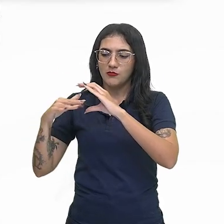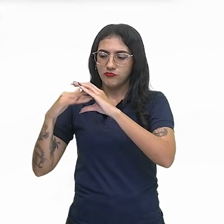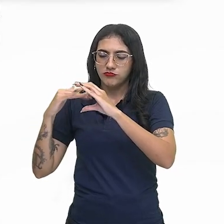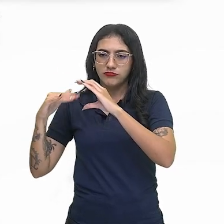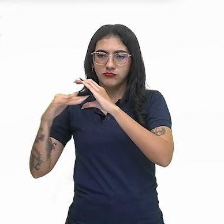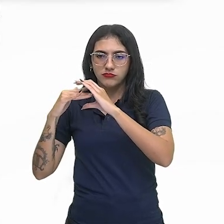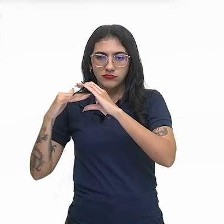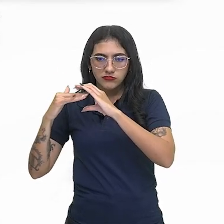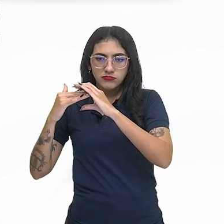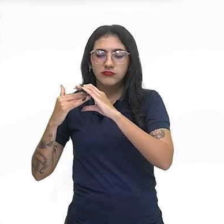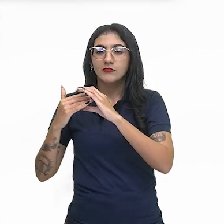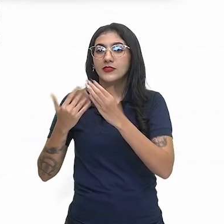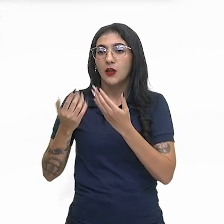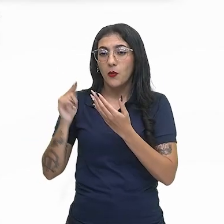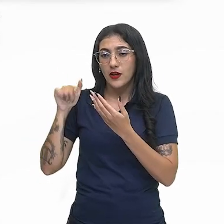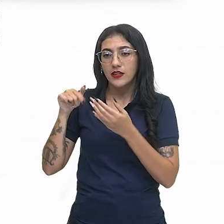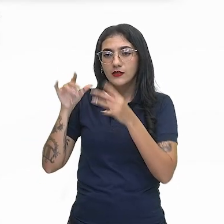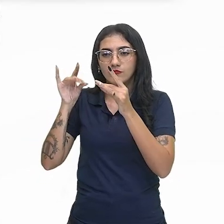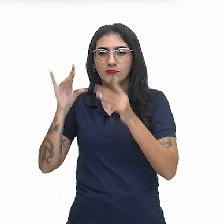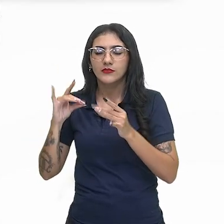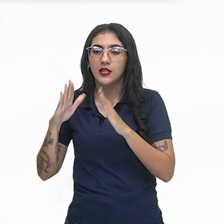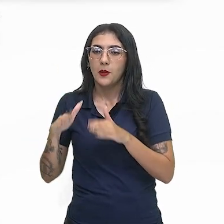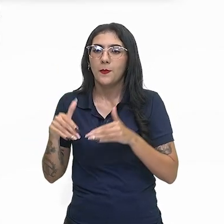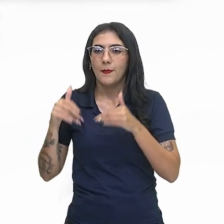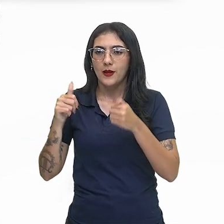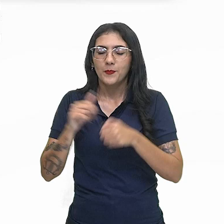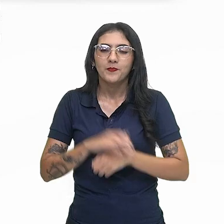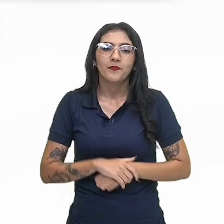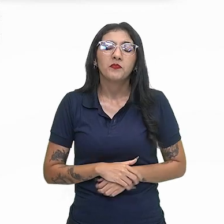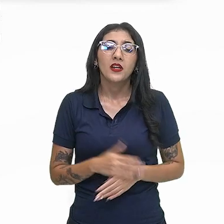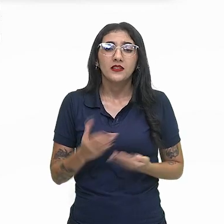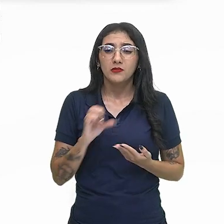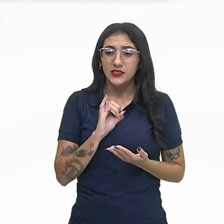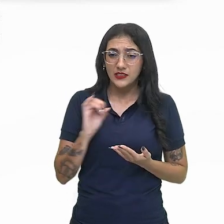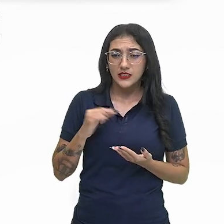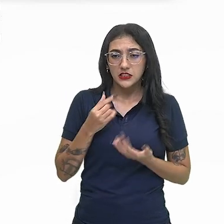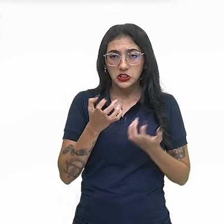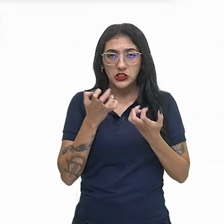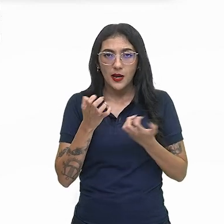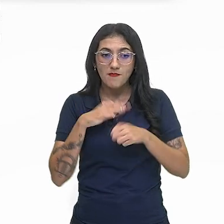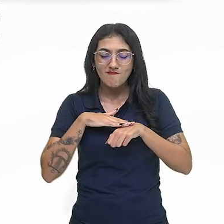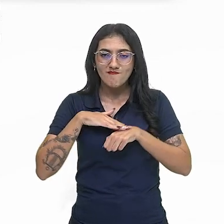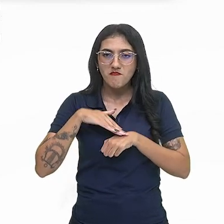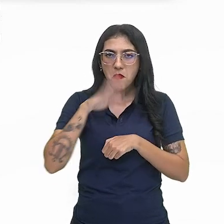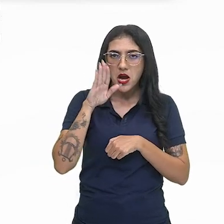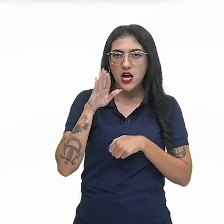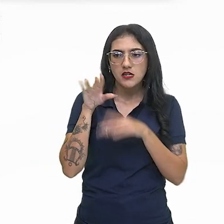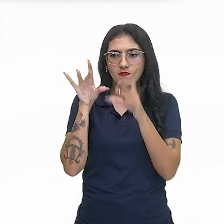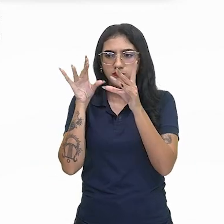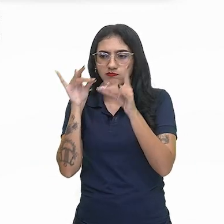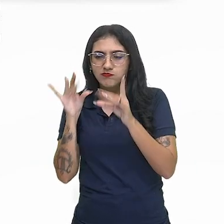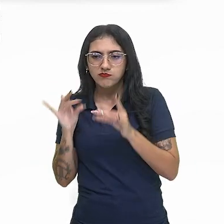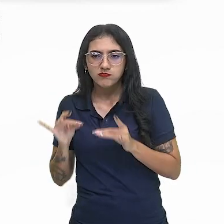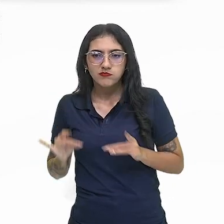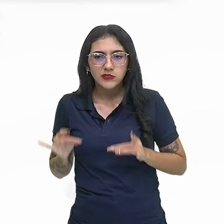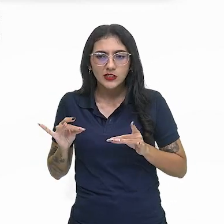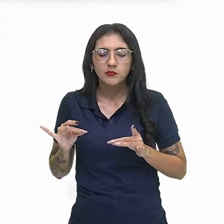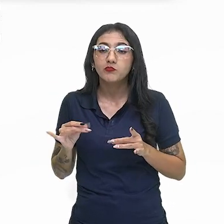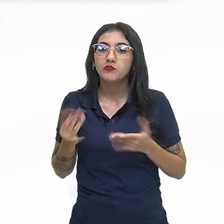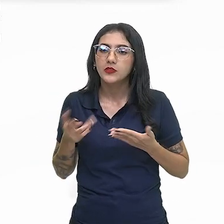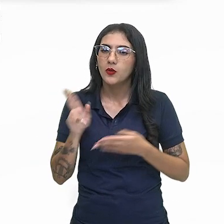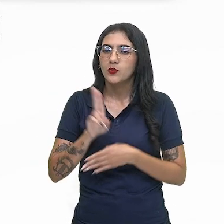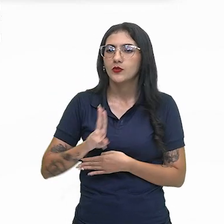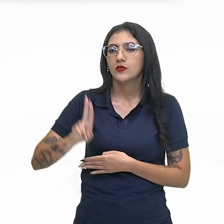um alto nível de detalhamento. Então, se a gente quer ver uma estrutura ter uma resolução melhor da célula, é